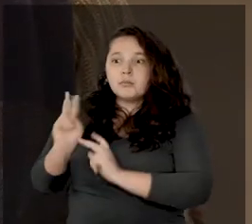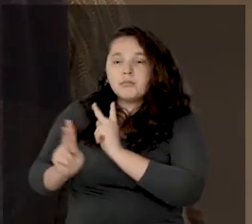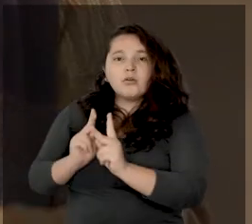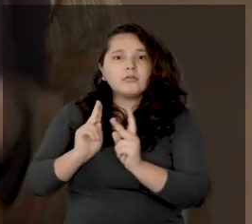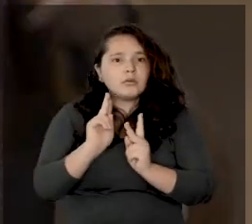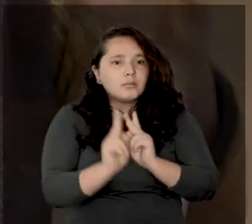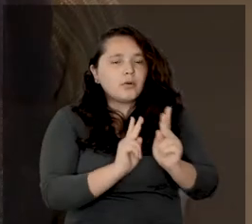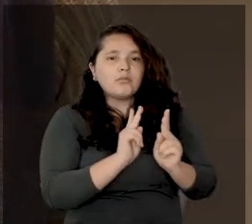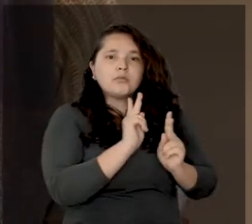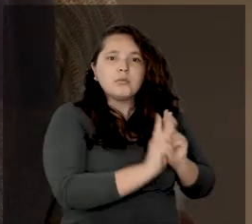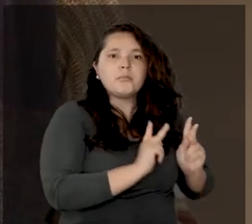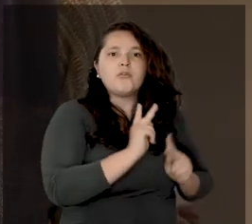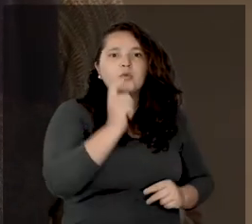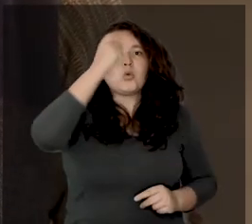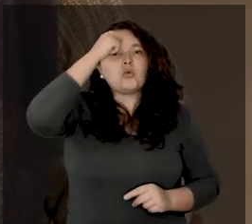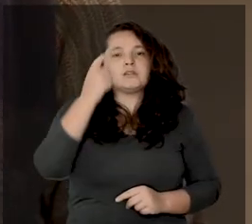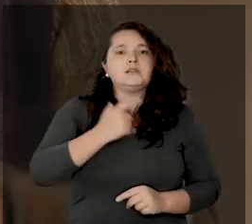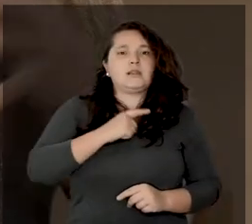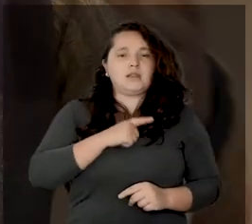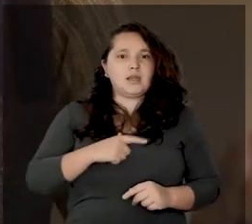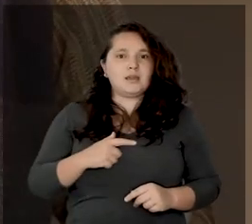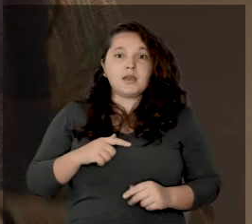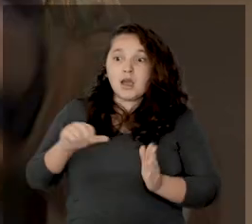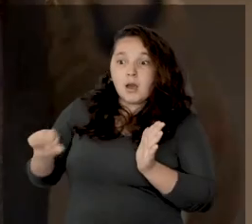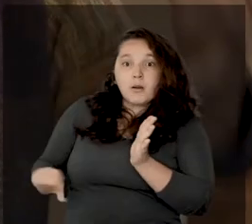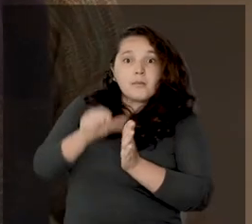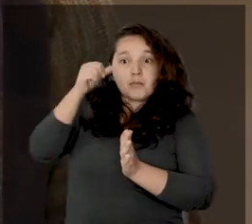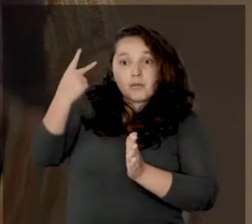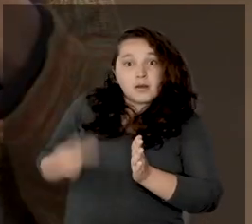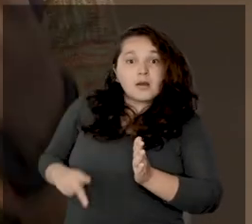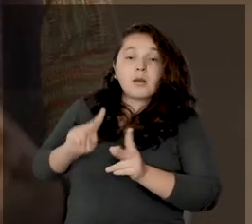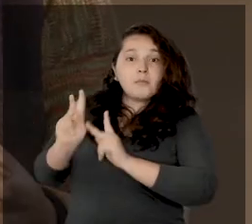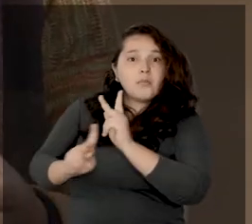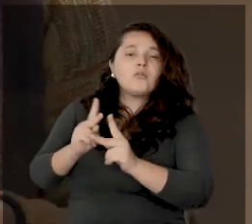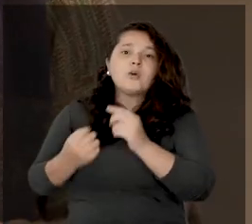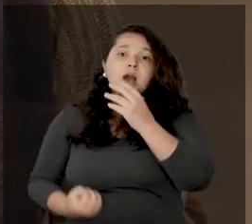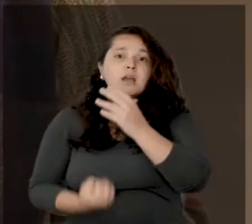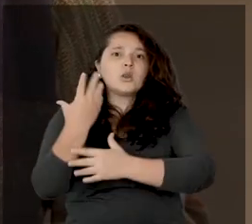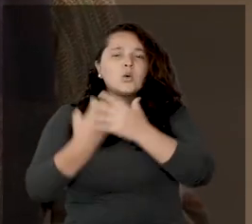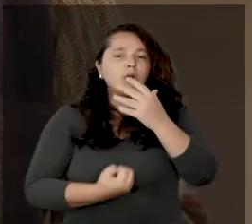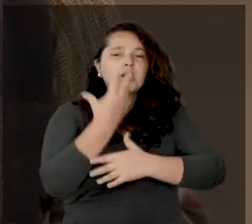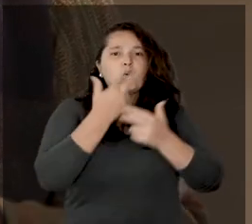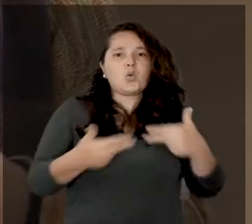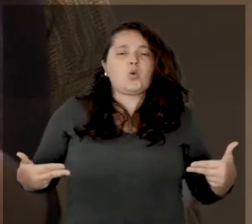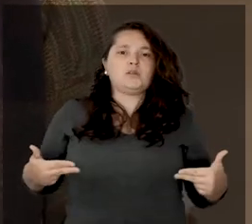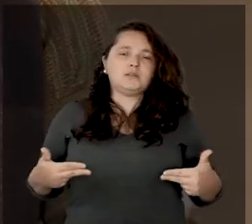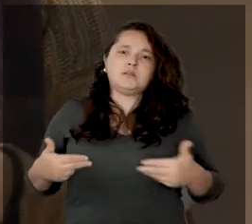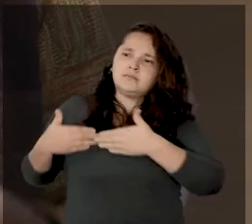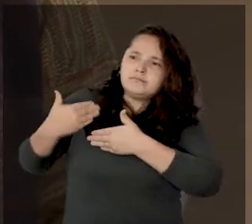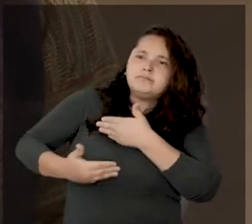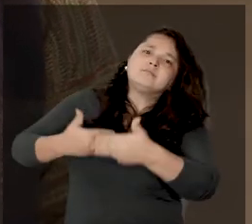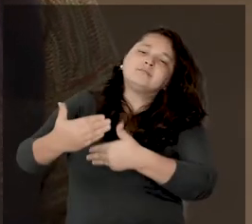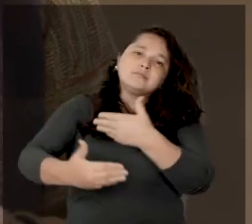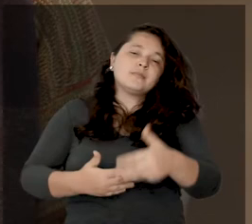né? Cada povo originário criou seu próprio universo, criou a humanidade, tal e tal. E essa também não é uma questão para